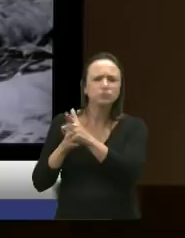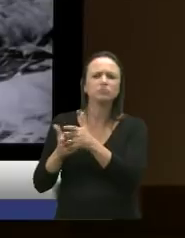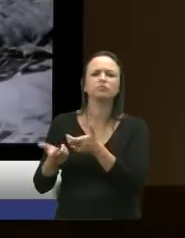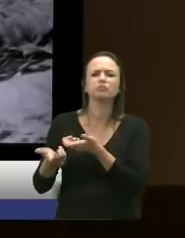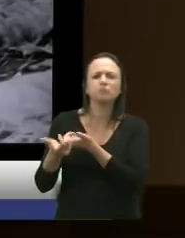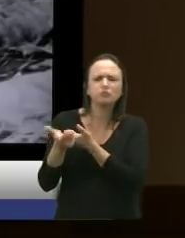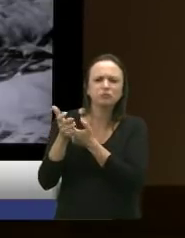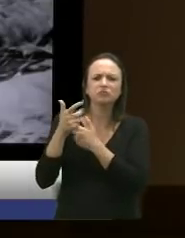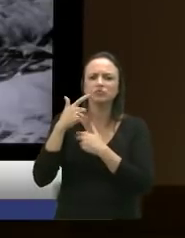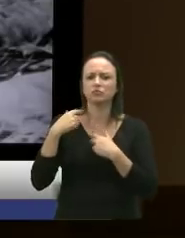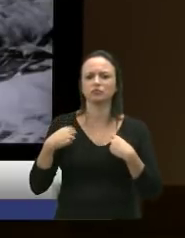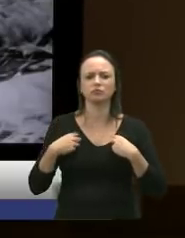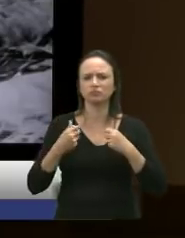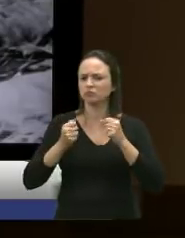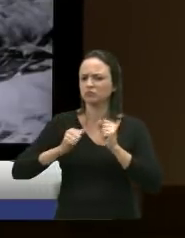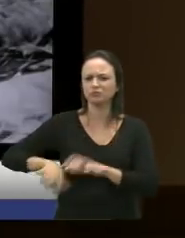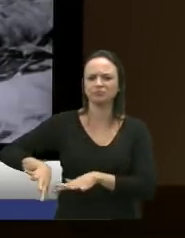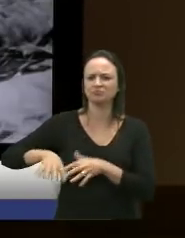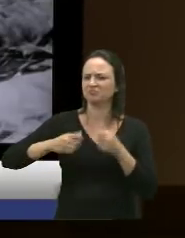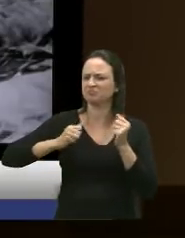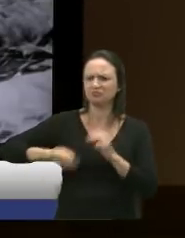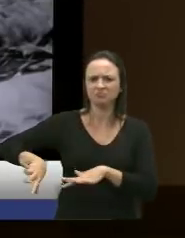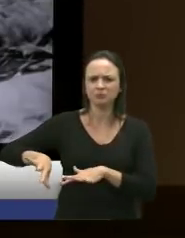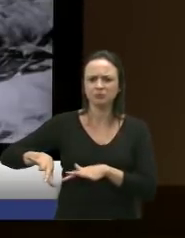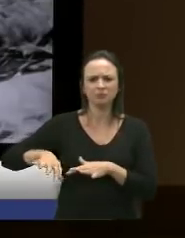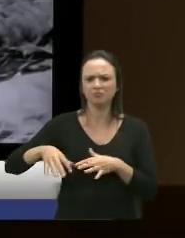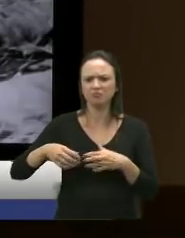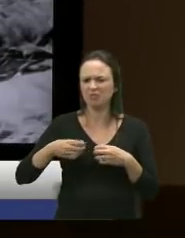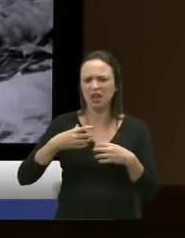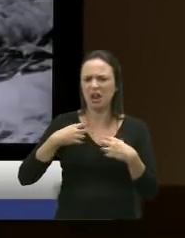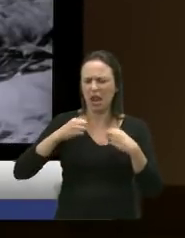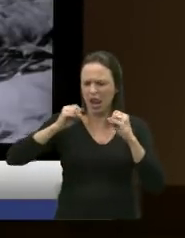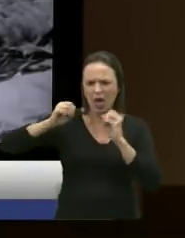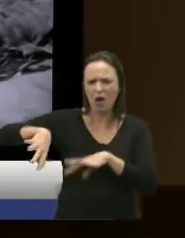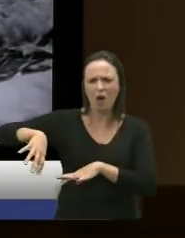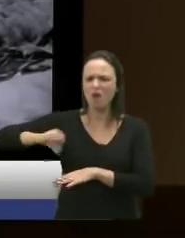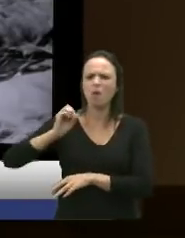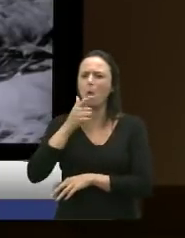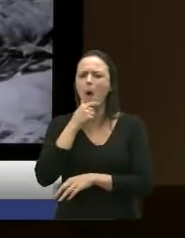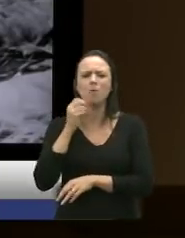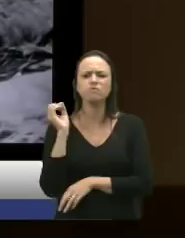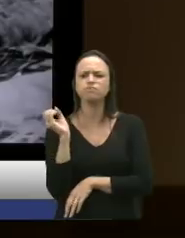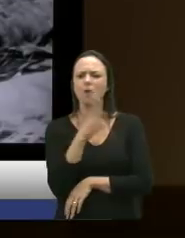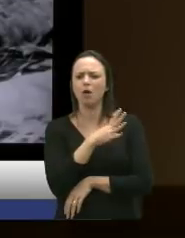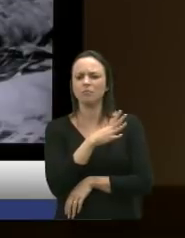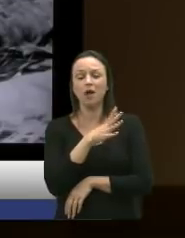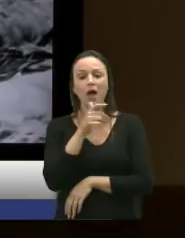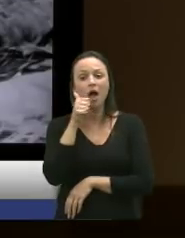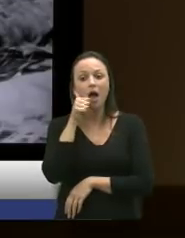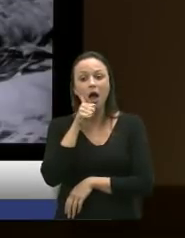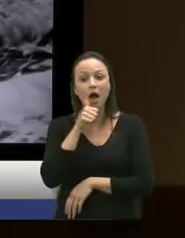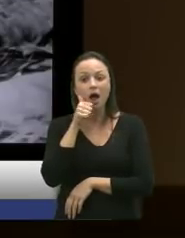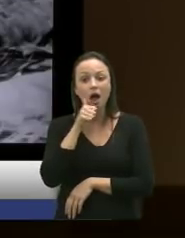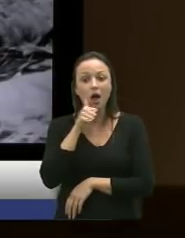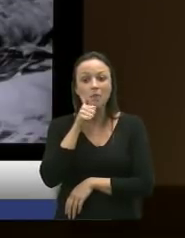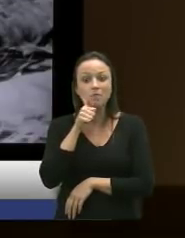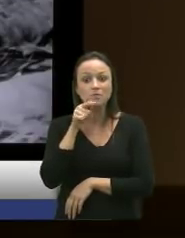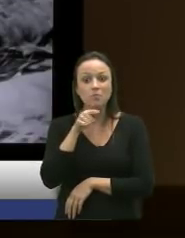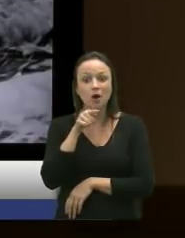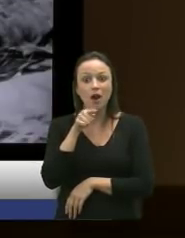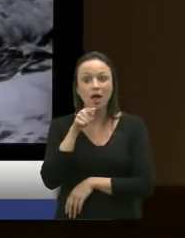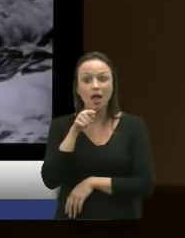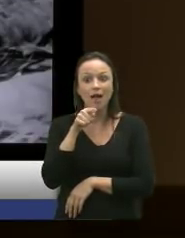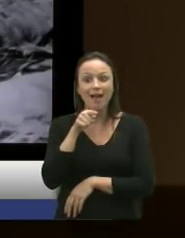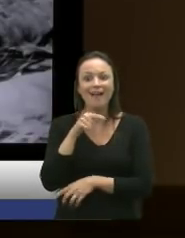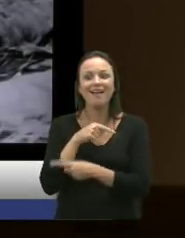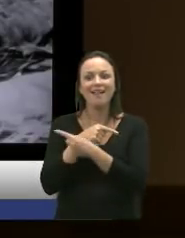farda no caminho e desertou, foi embora. A Estela Rosa Esguaçábia foi lá,